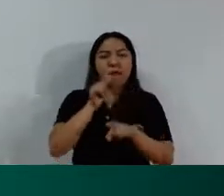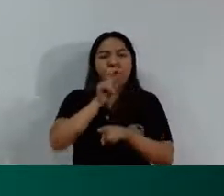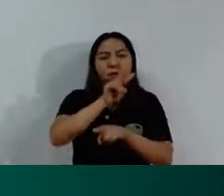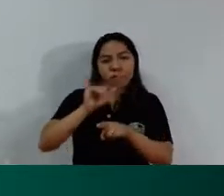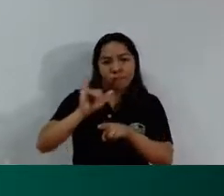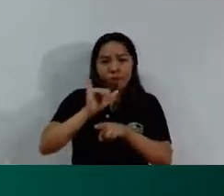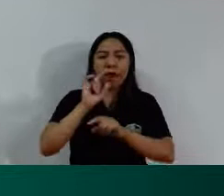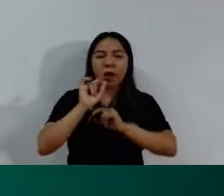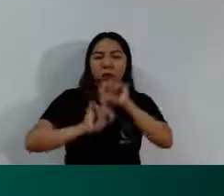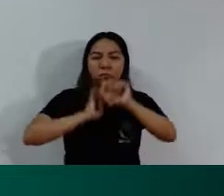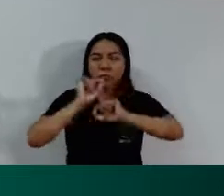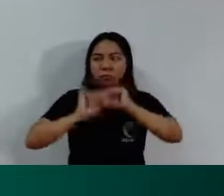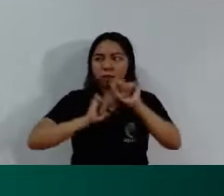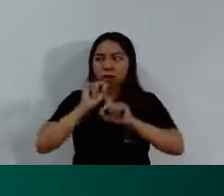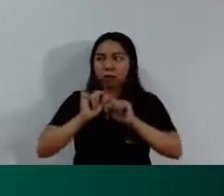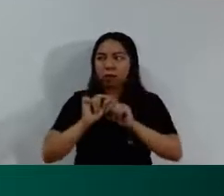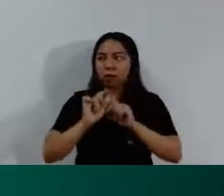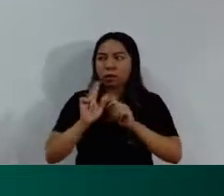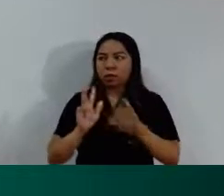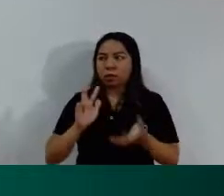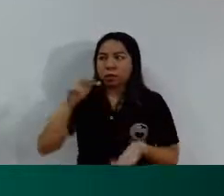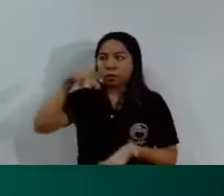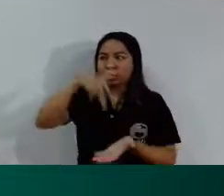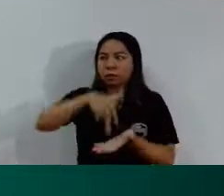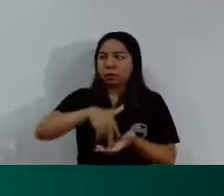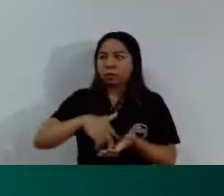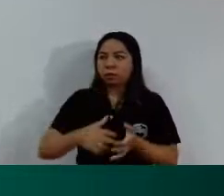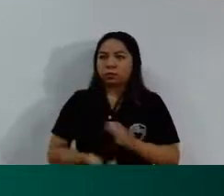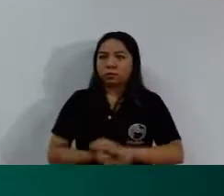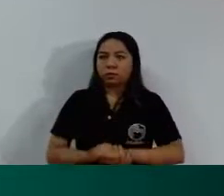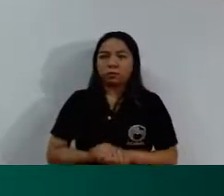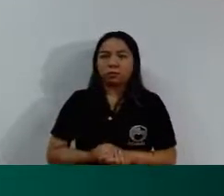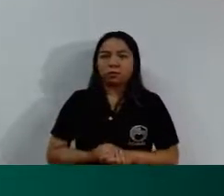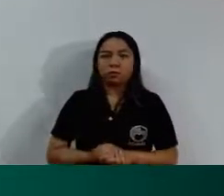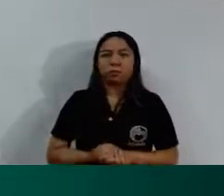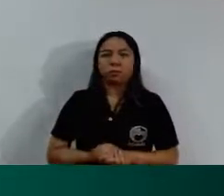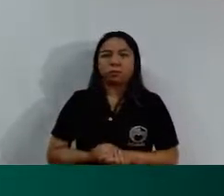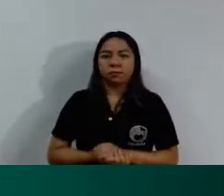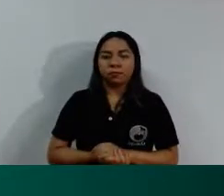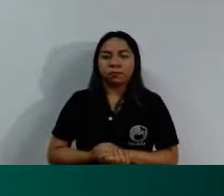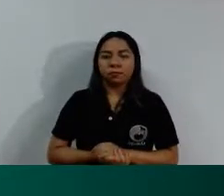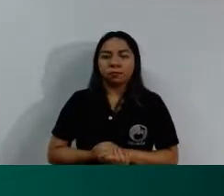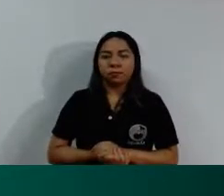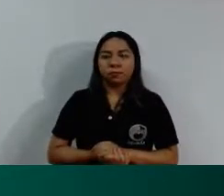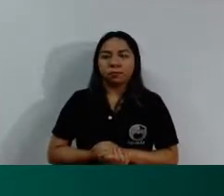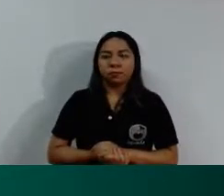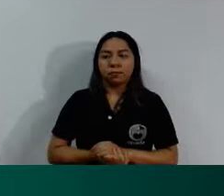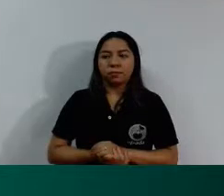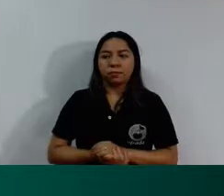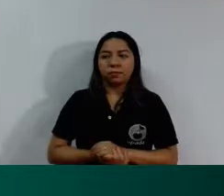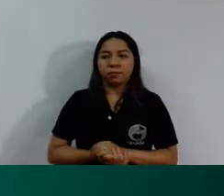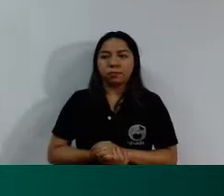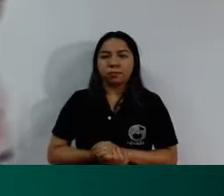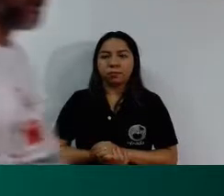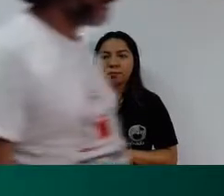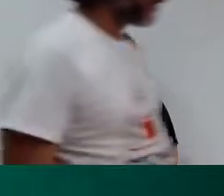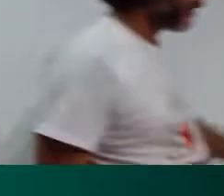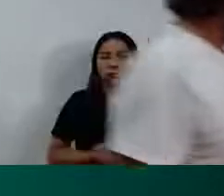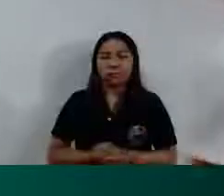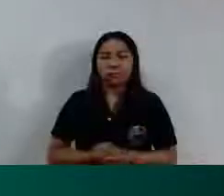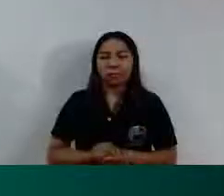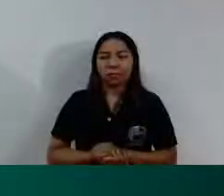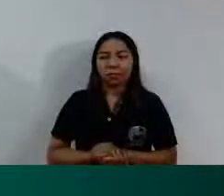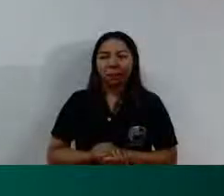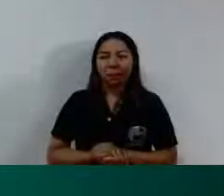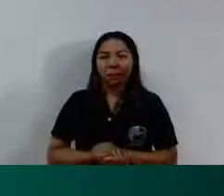vai compor a mesa e que vai fazer essa discussão com a gente e aí vai ficar na cobertura tá bom Beleza